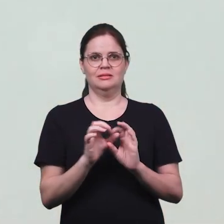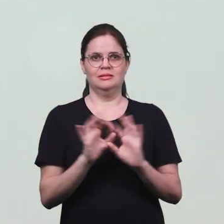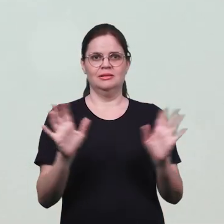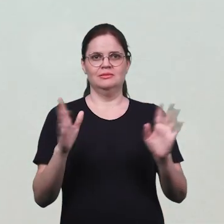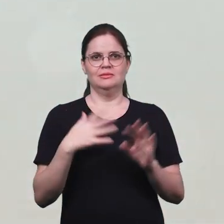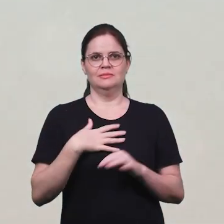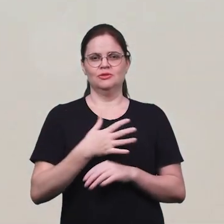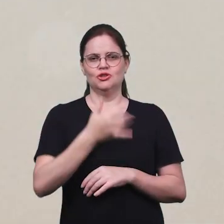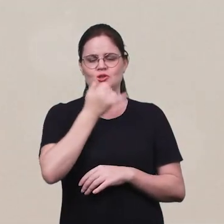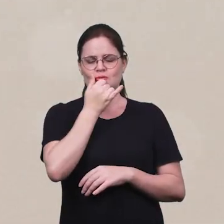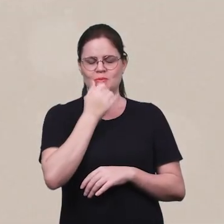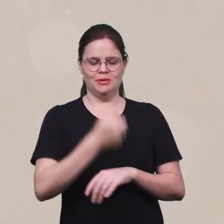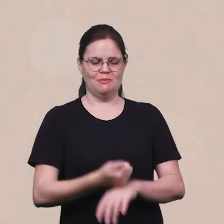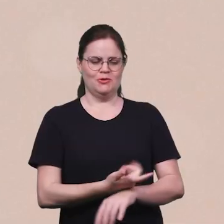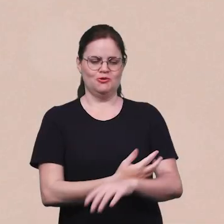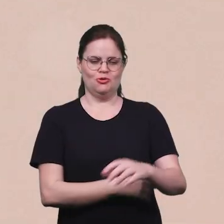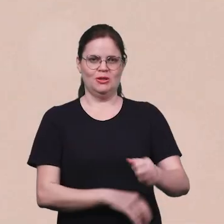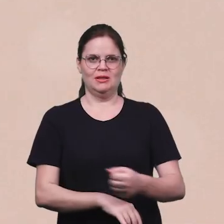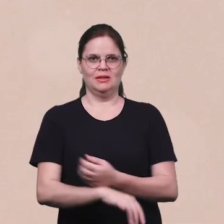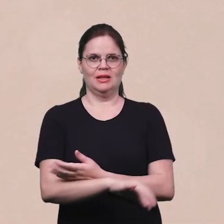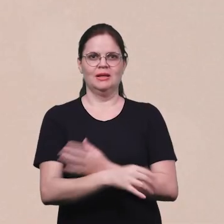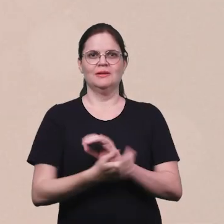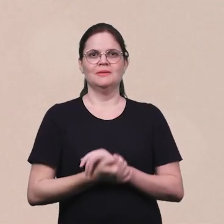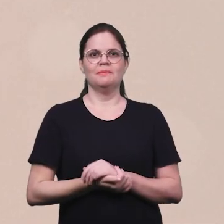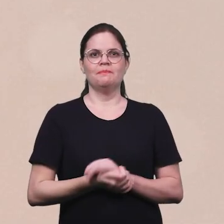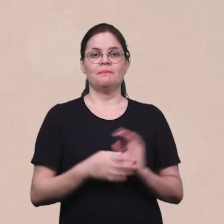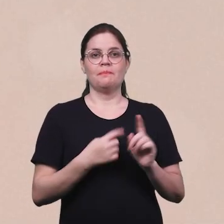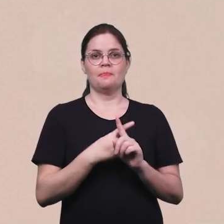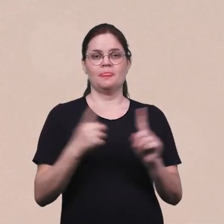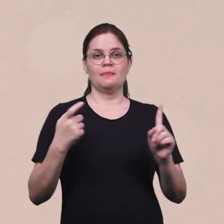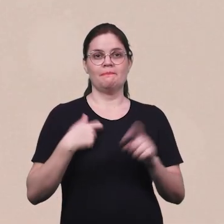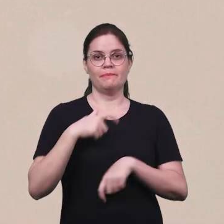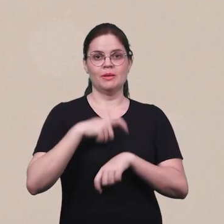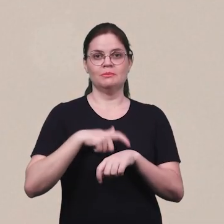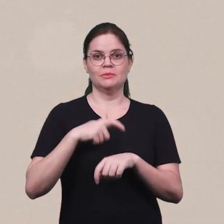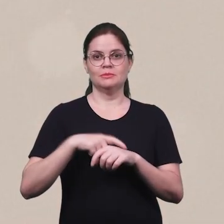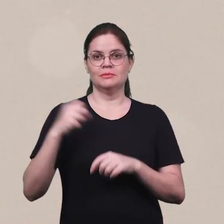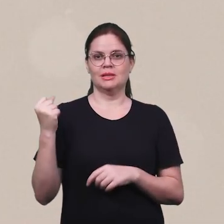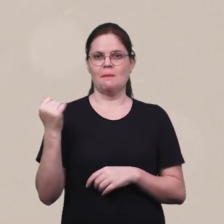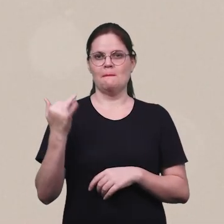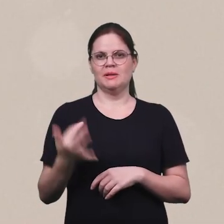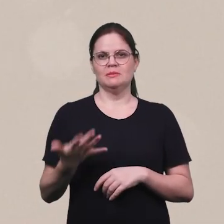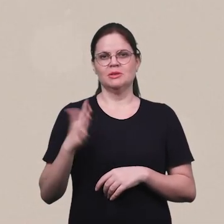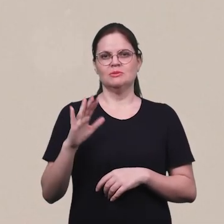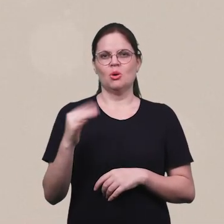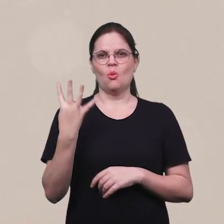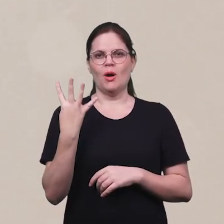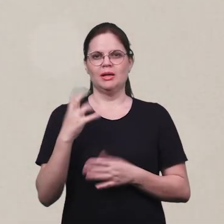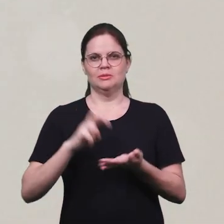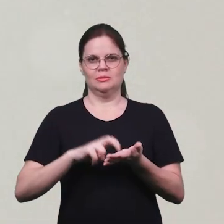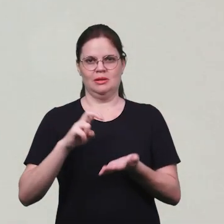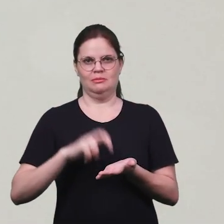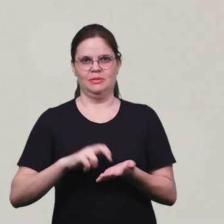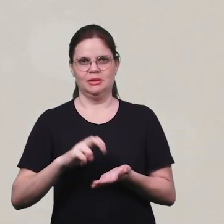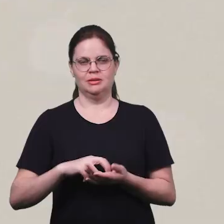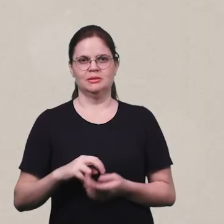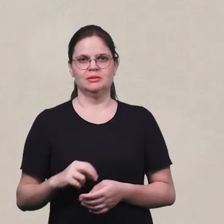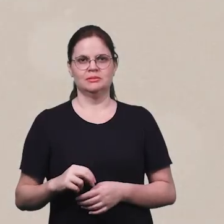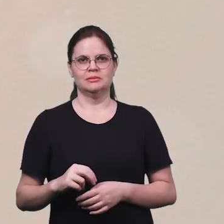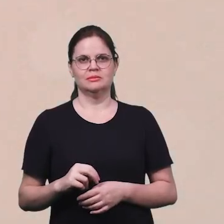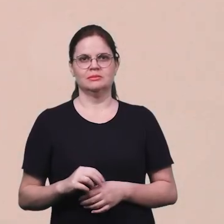Desculpa, irmão, que estou emocionado, mas... E quando chegou na madrugada, lá para as 4 e pouco da manhã,